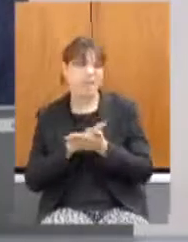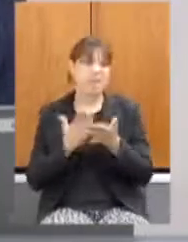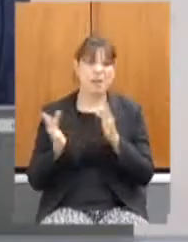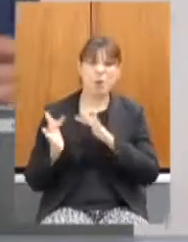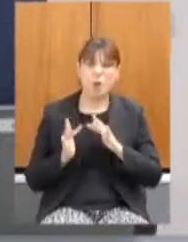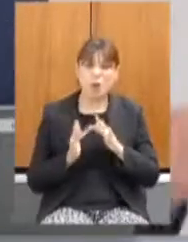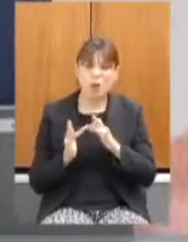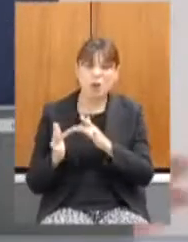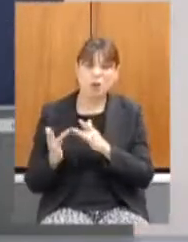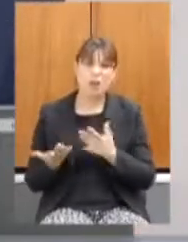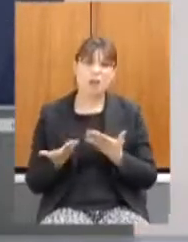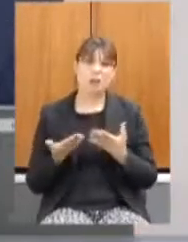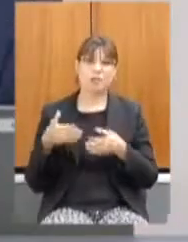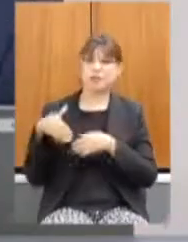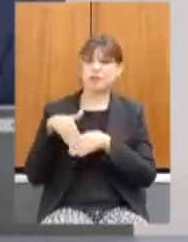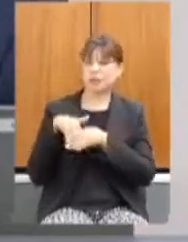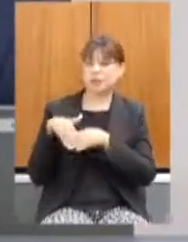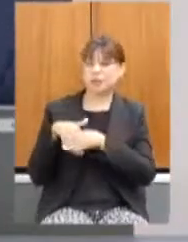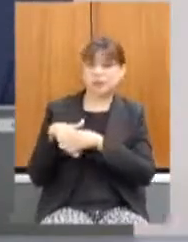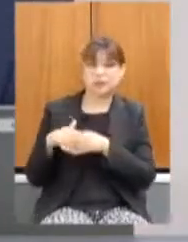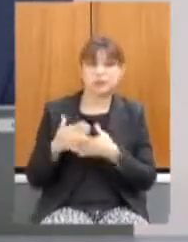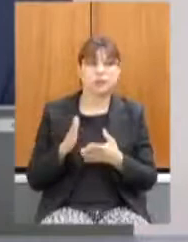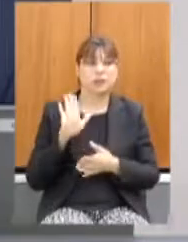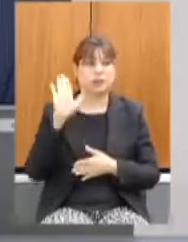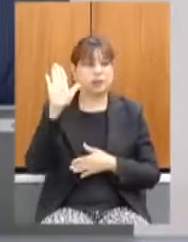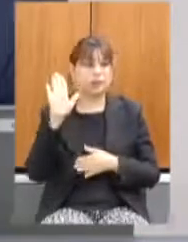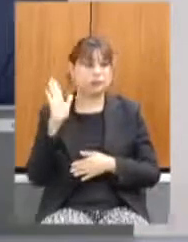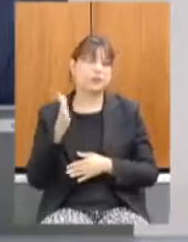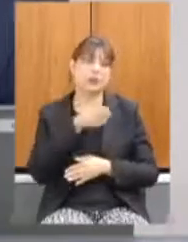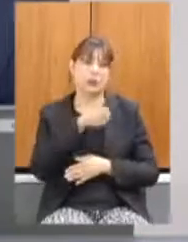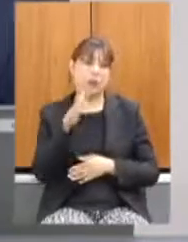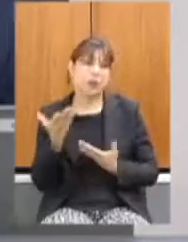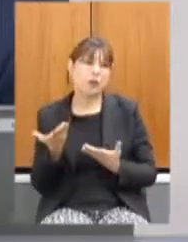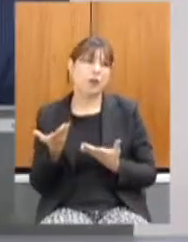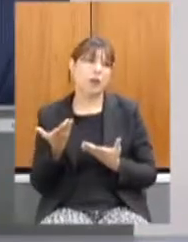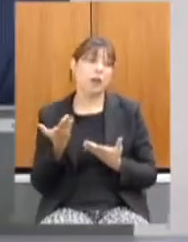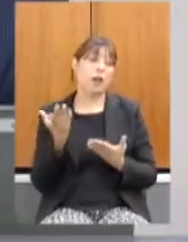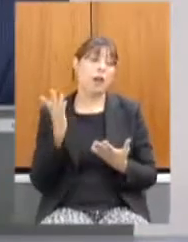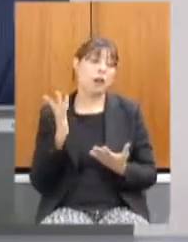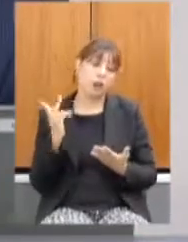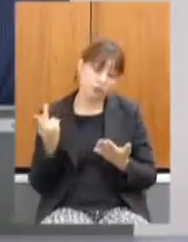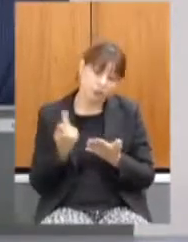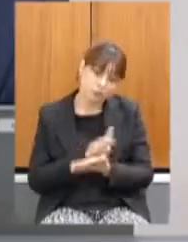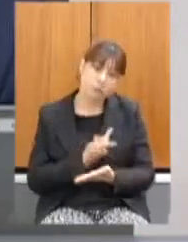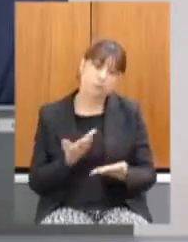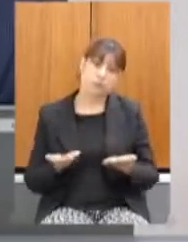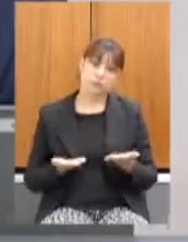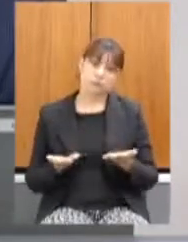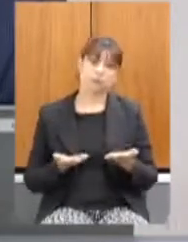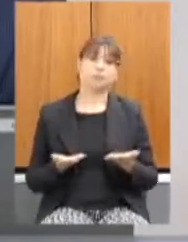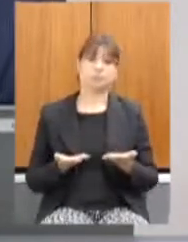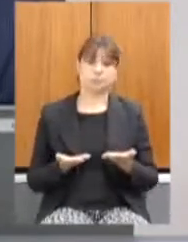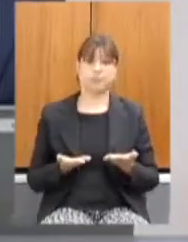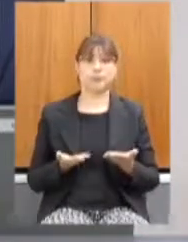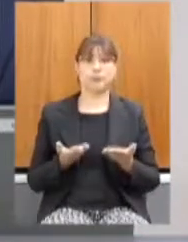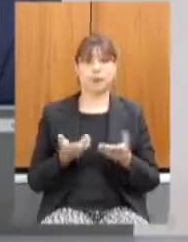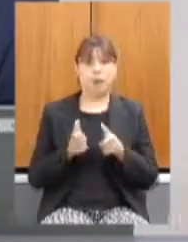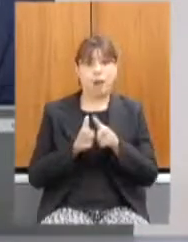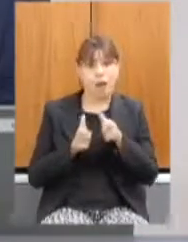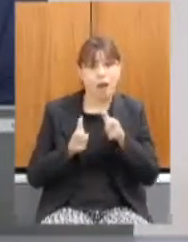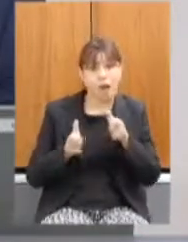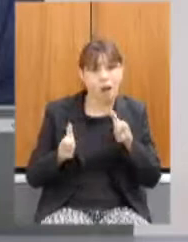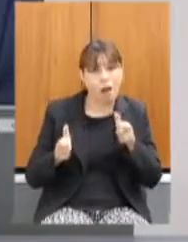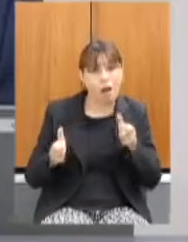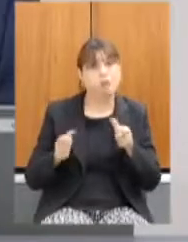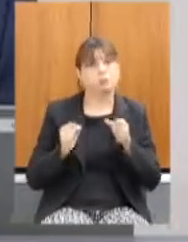eram feitos o transporte de eleitores tudo isso que resultou nós no que nós estamos vendo aqui e quanto